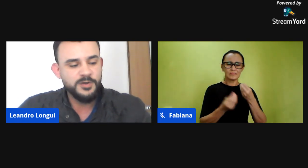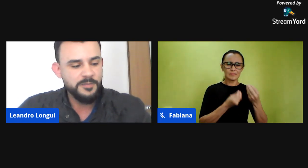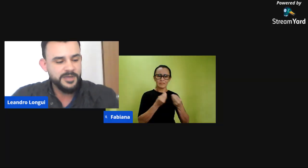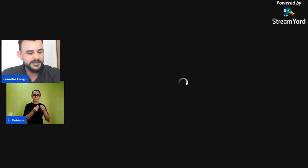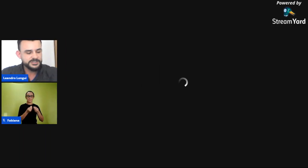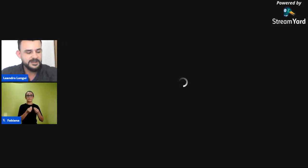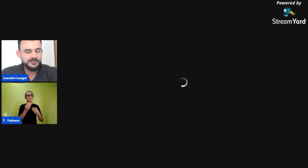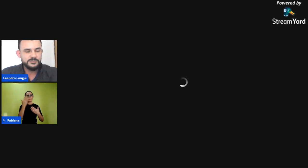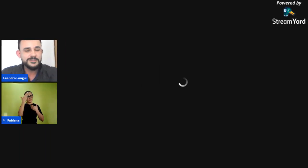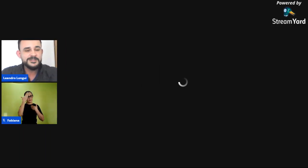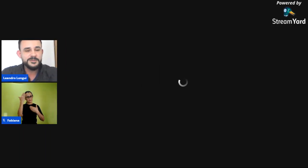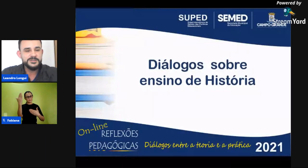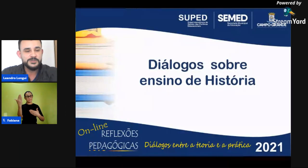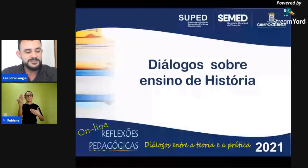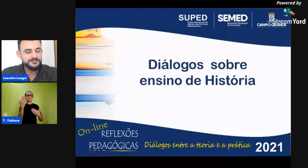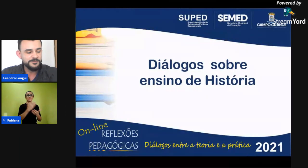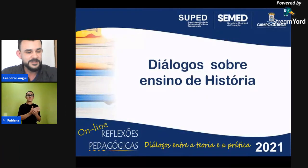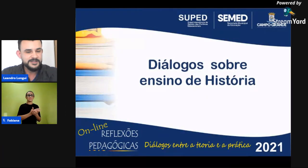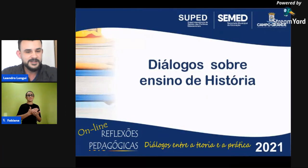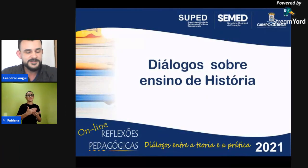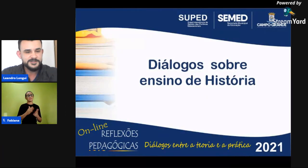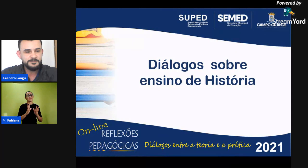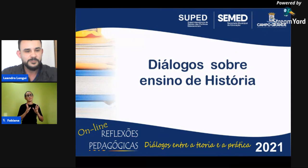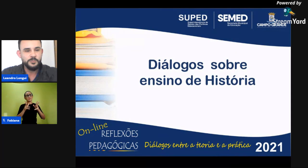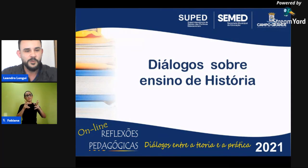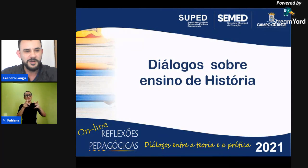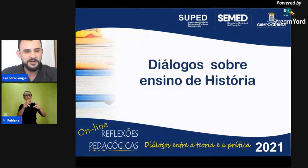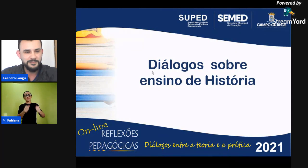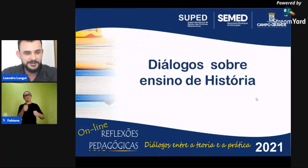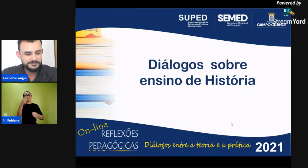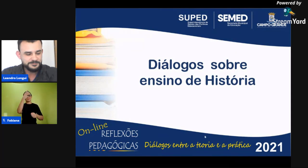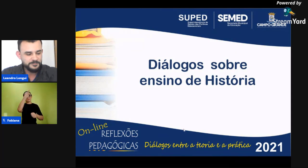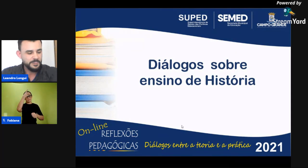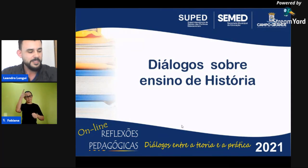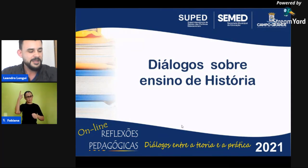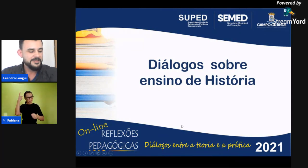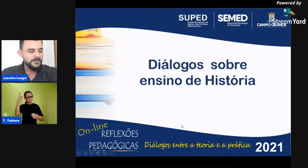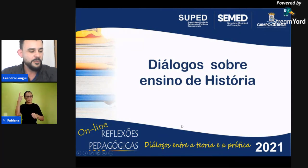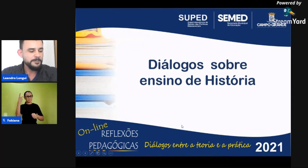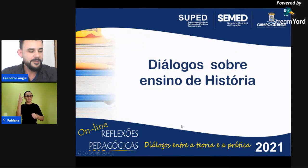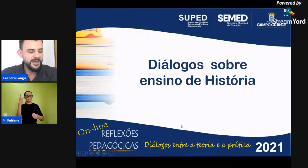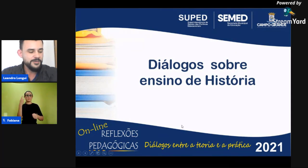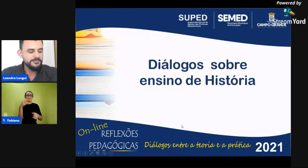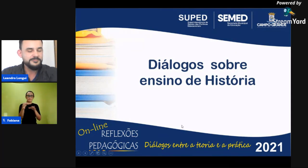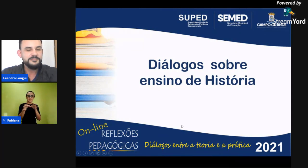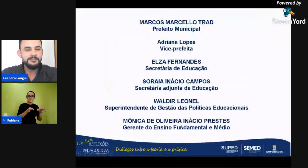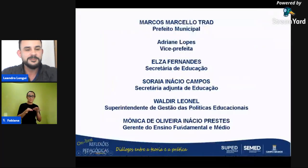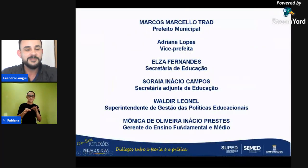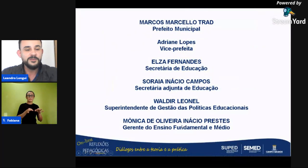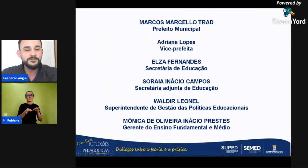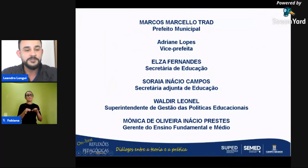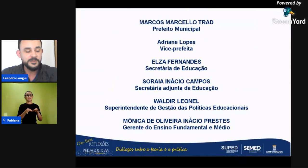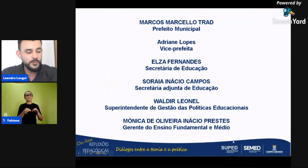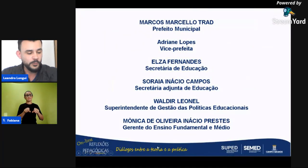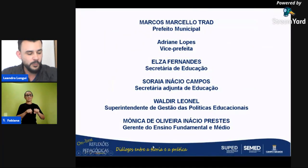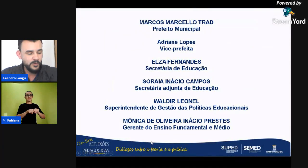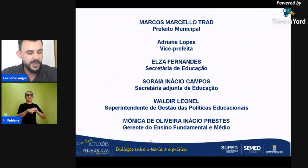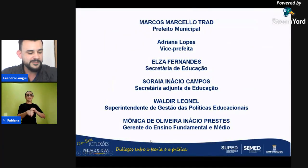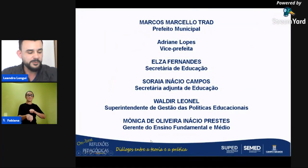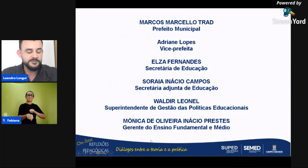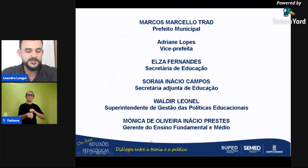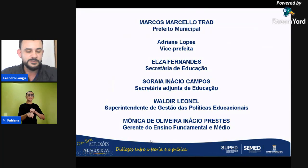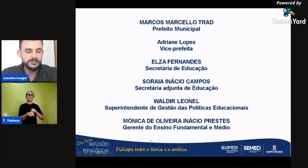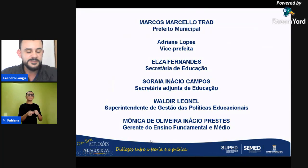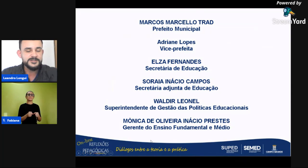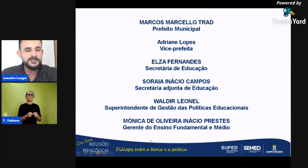Agradecemos inicialmente a todas as pessoas envolvidas no programa, que com empenho vem mantendo um vínculo